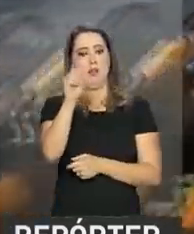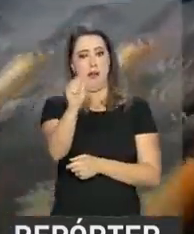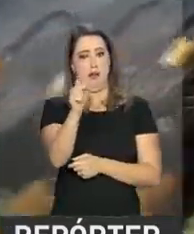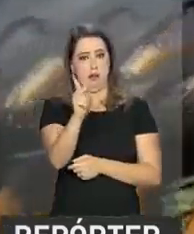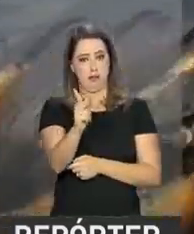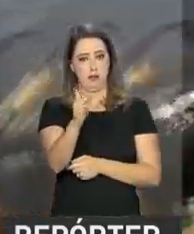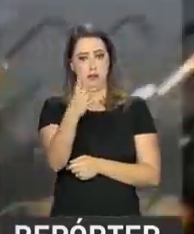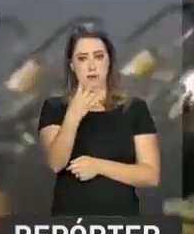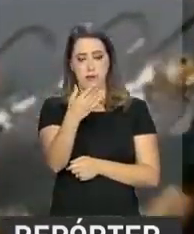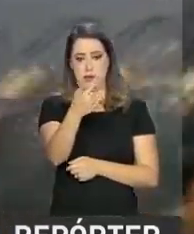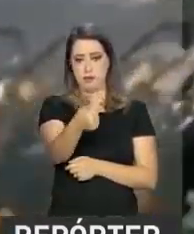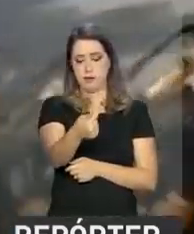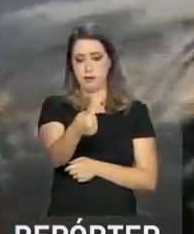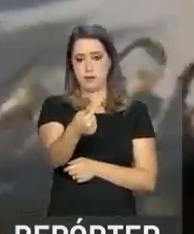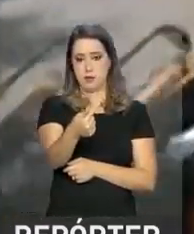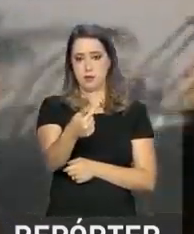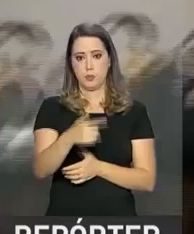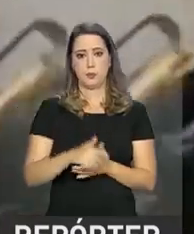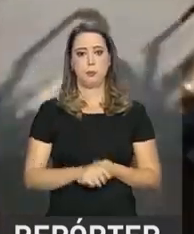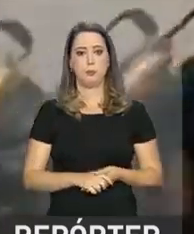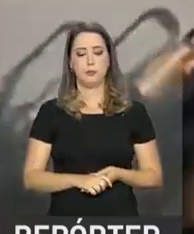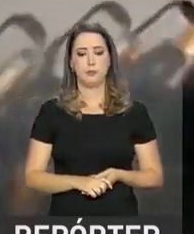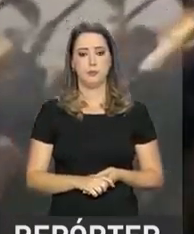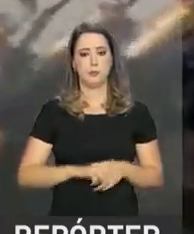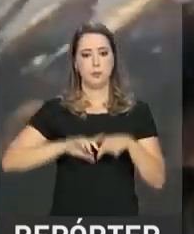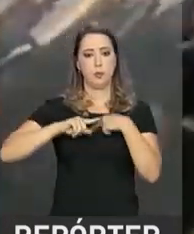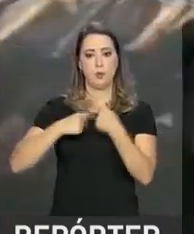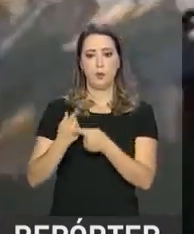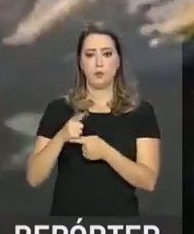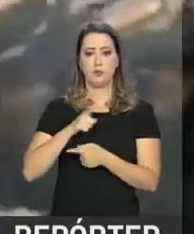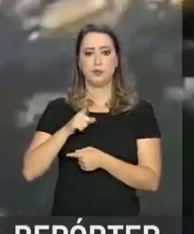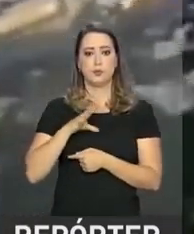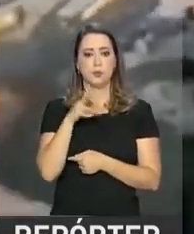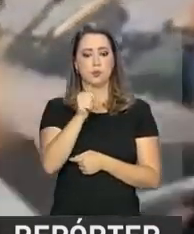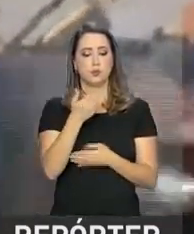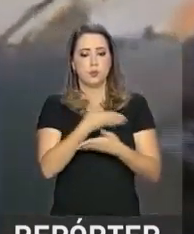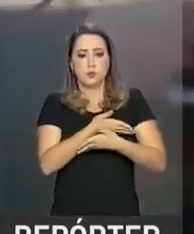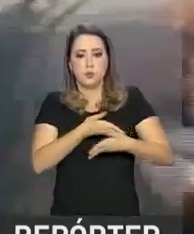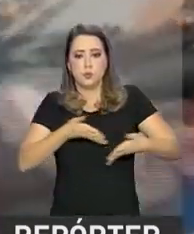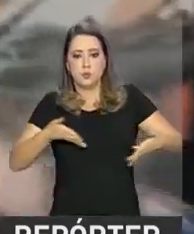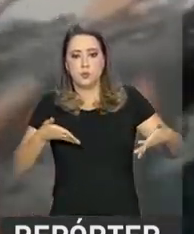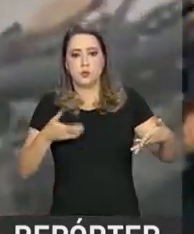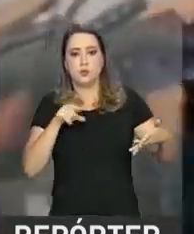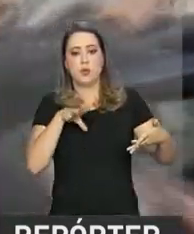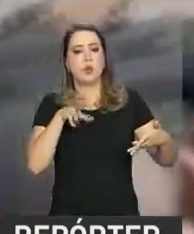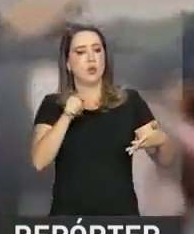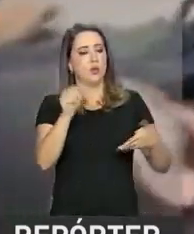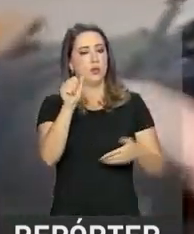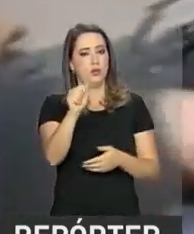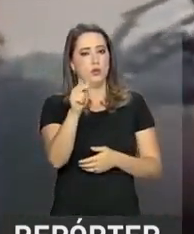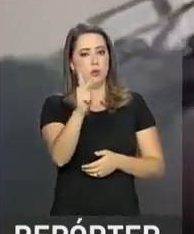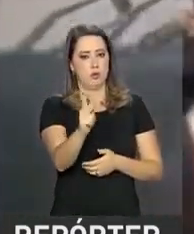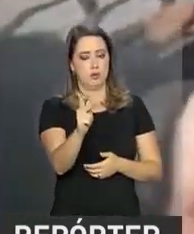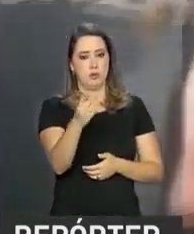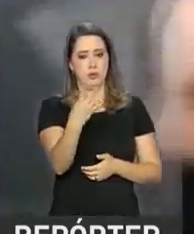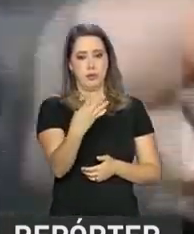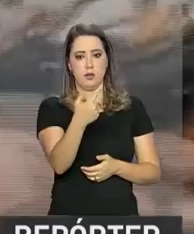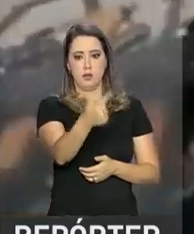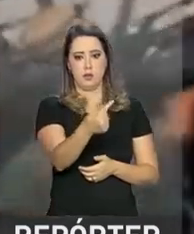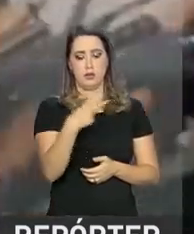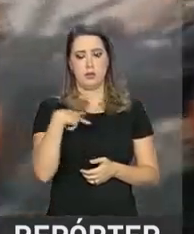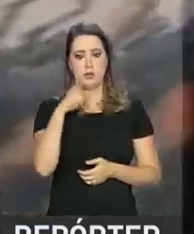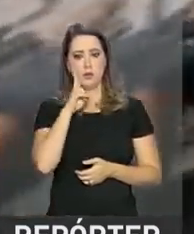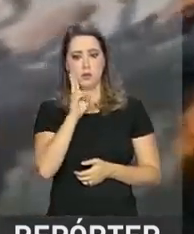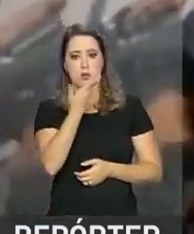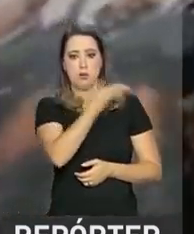são esses que nós estamos vendo aqui depois nós de todos esses aqui que S todos AK47 nós começamos a ver aqui agora